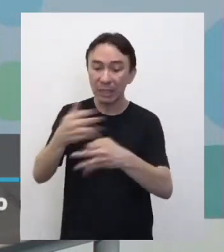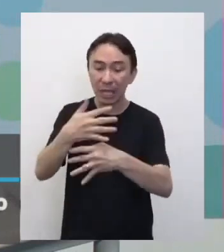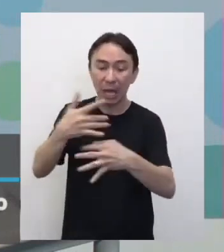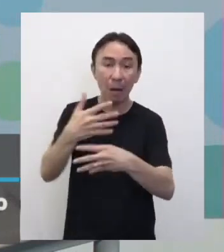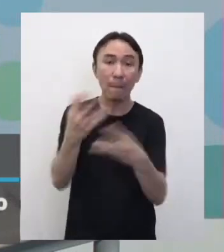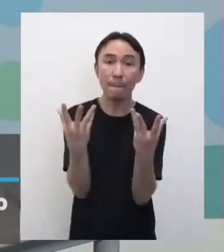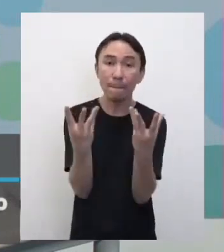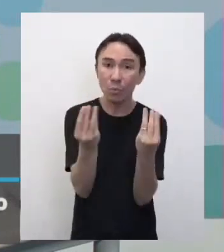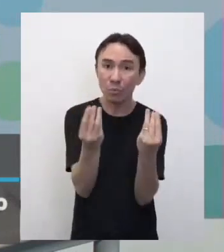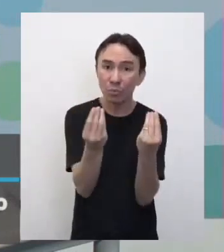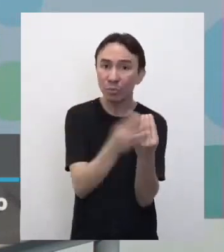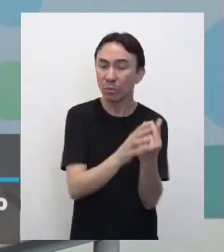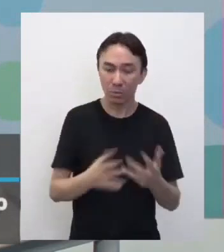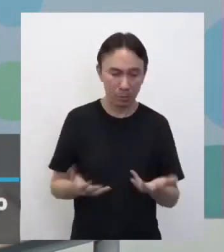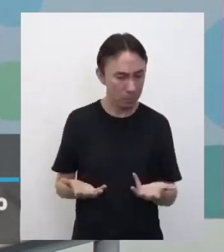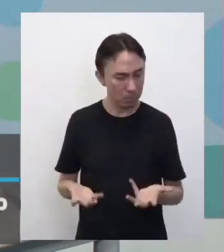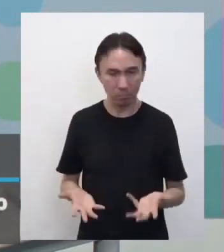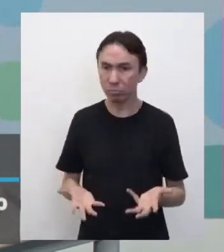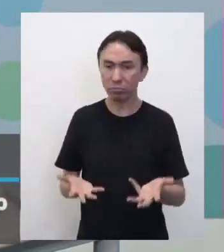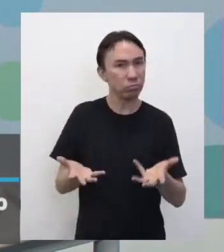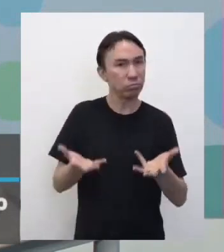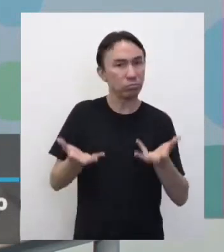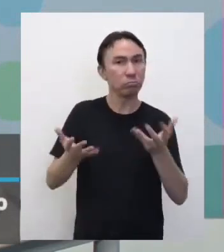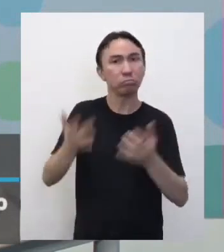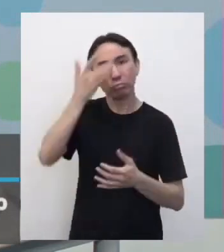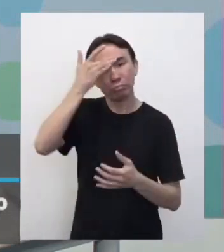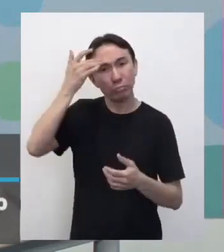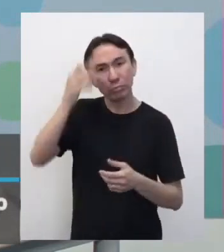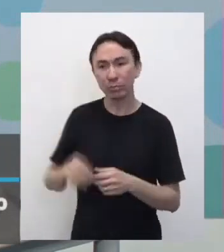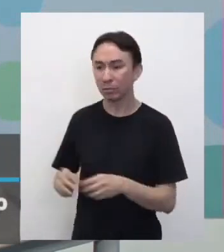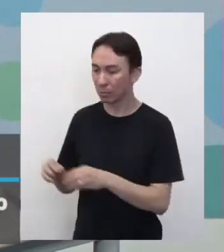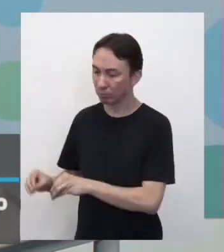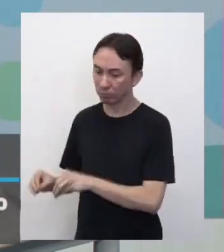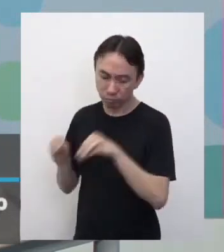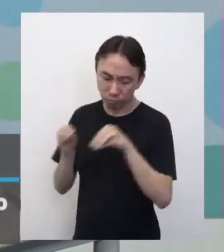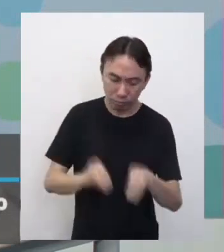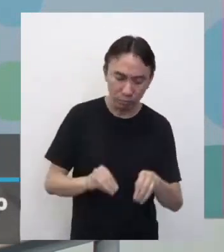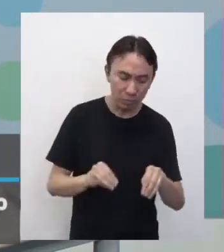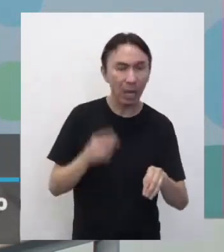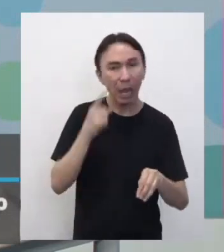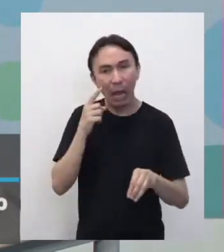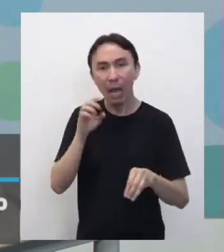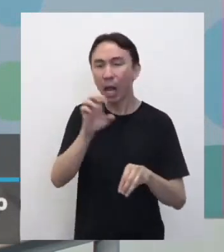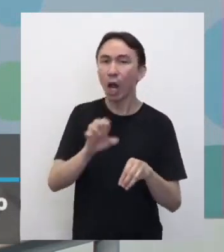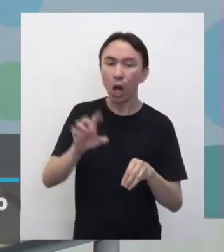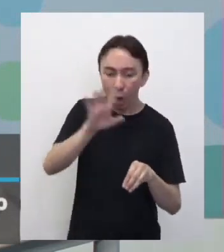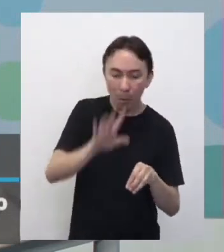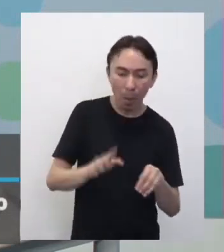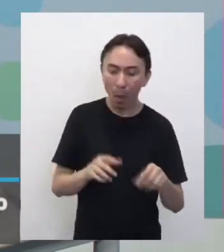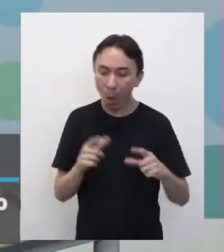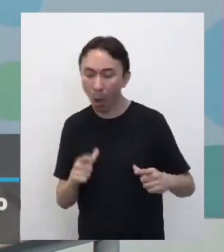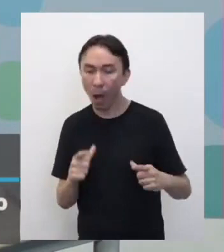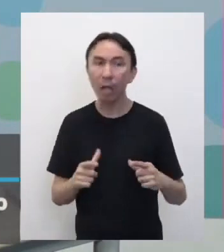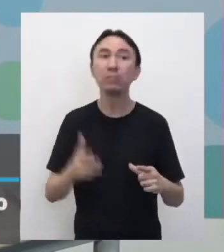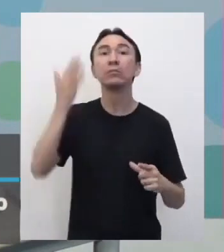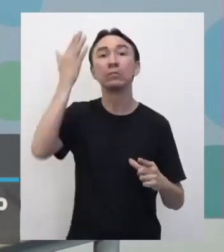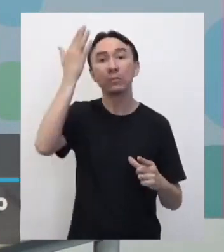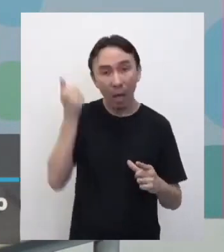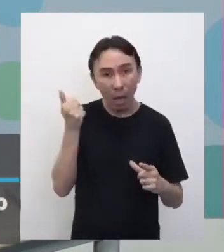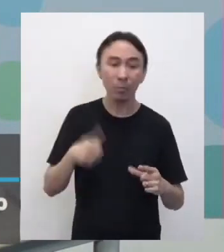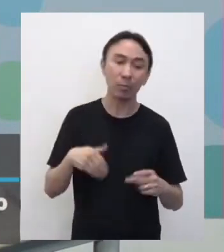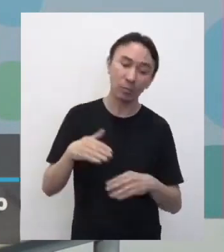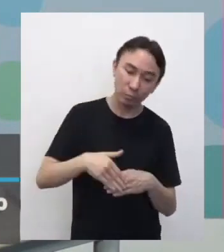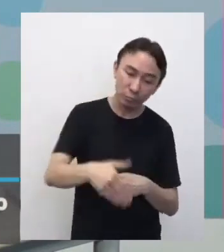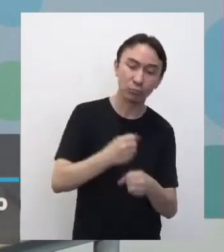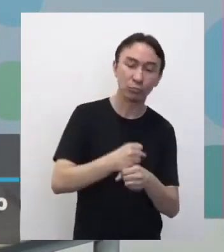pessoas começaram a se deslocar e se estabelecer em determinados pontos ali da Europa, porque sabiam que em uma determinada época do ano